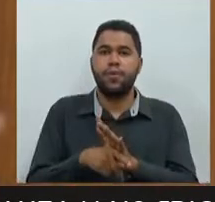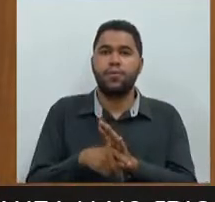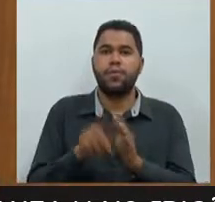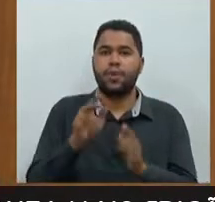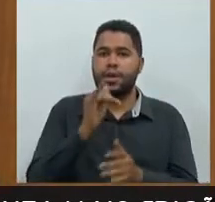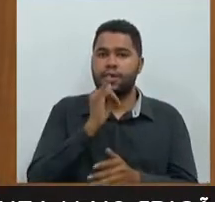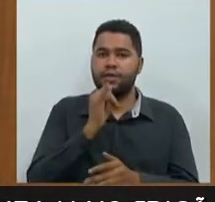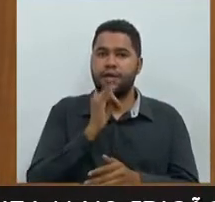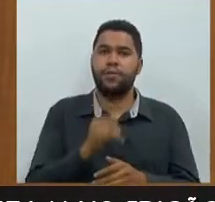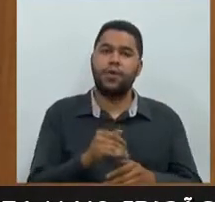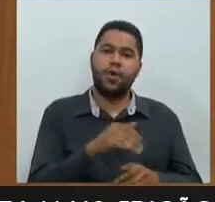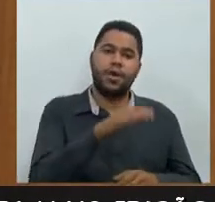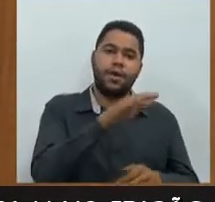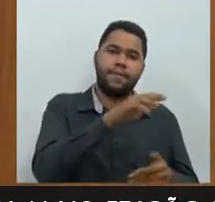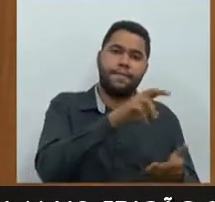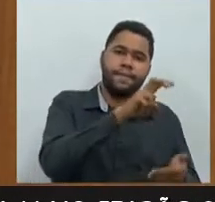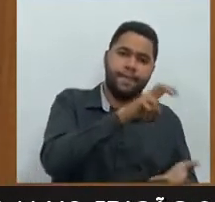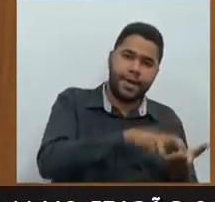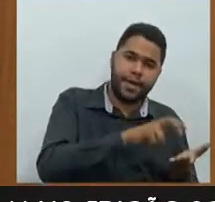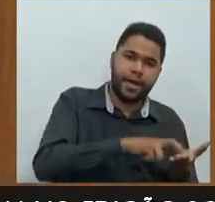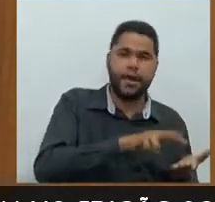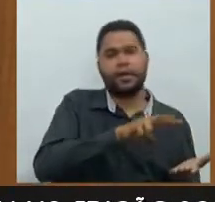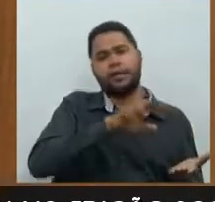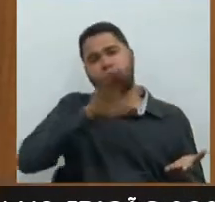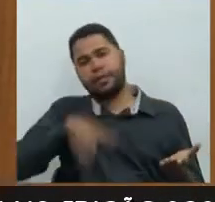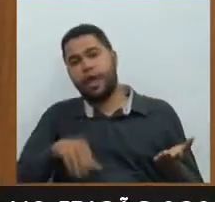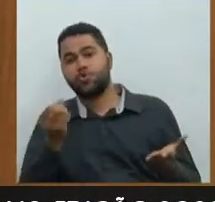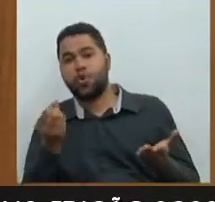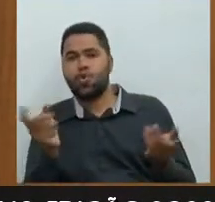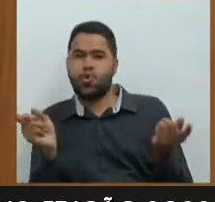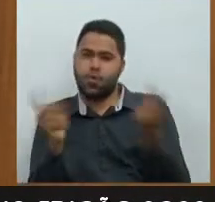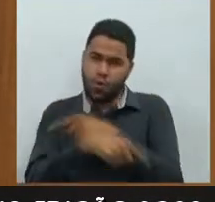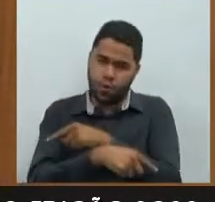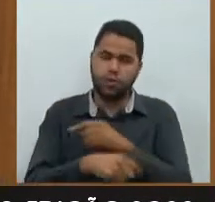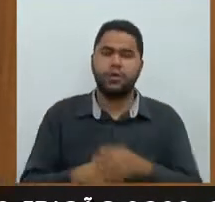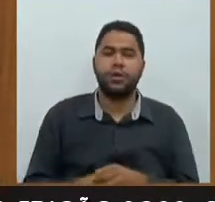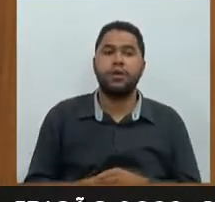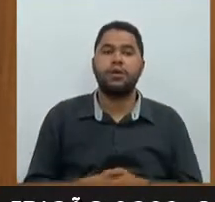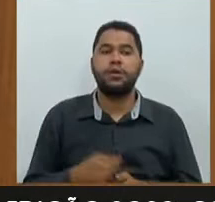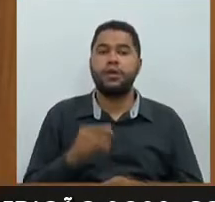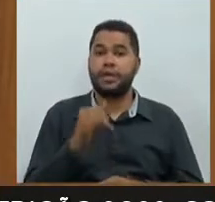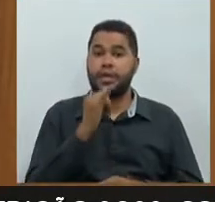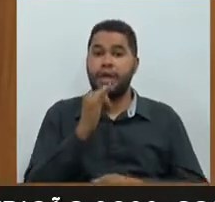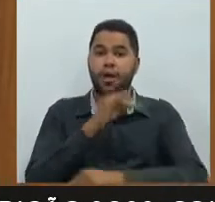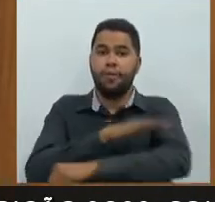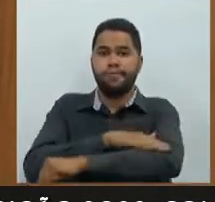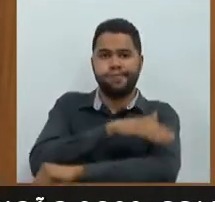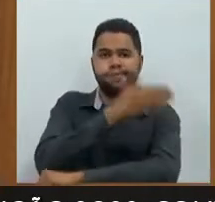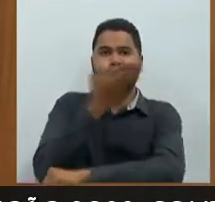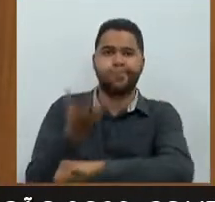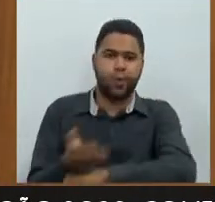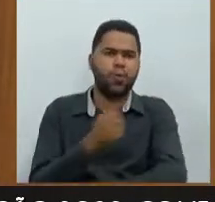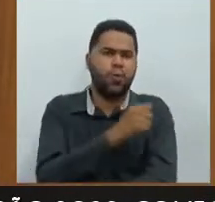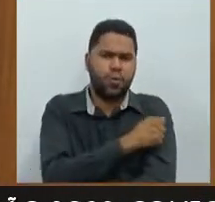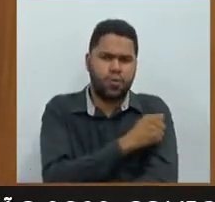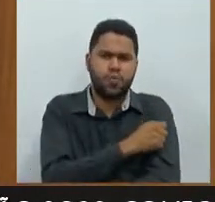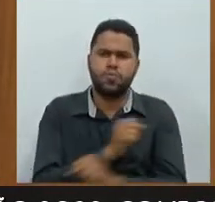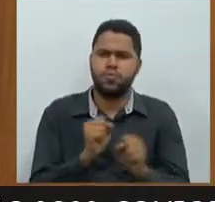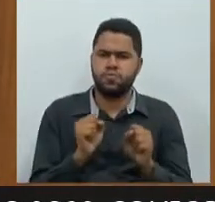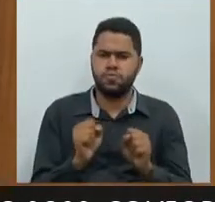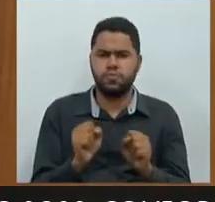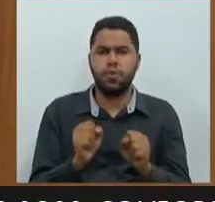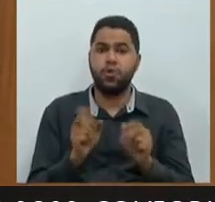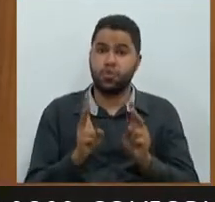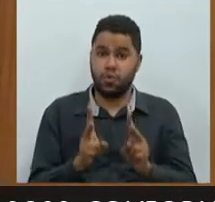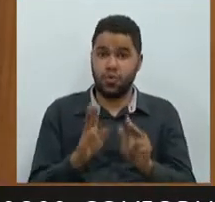contraturno, nós temos na nossa escola, a escola regular, ela tem o tempo integral. Os nossos alunos, eles podem